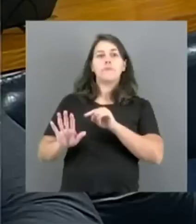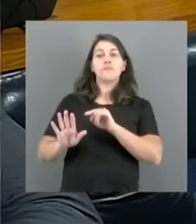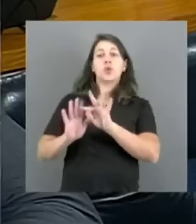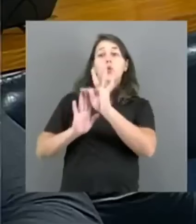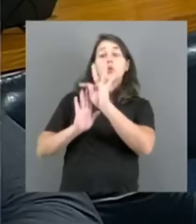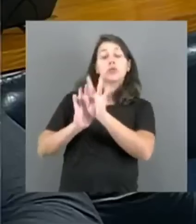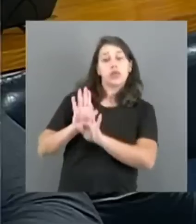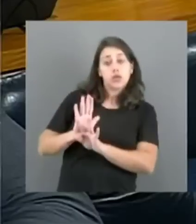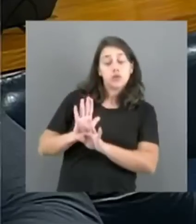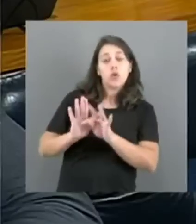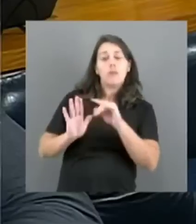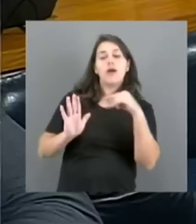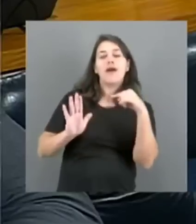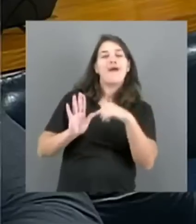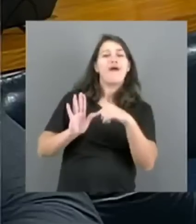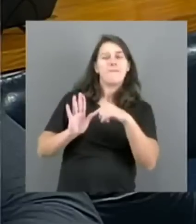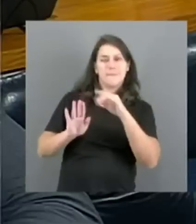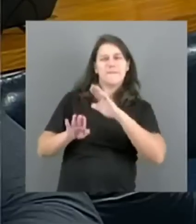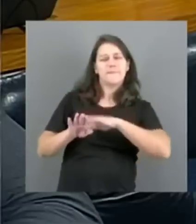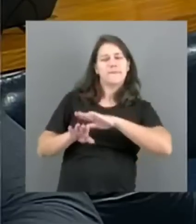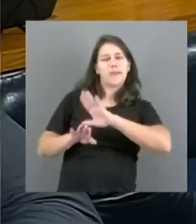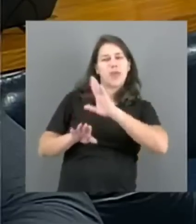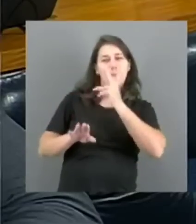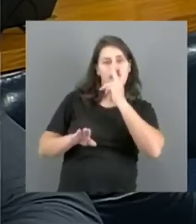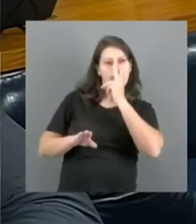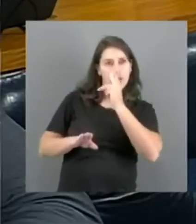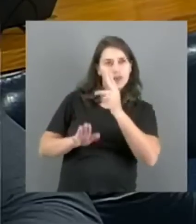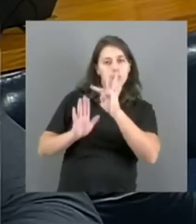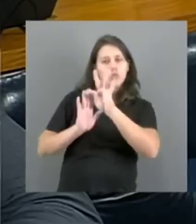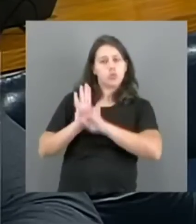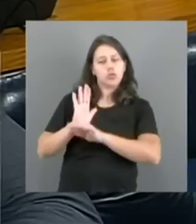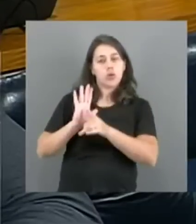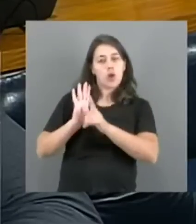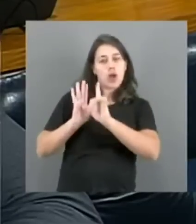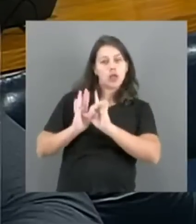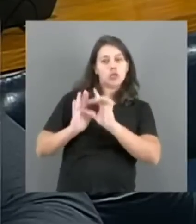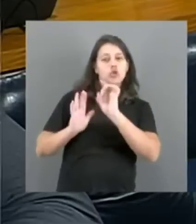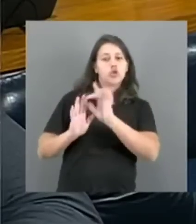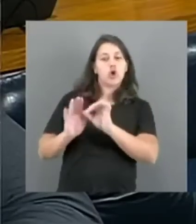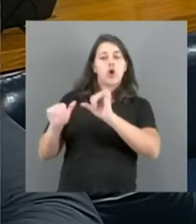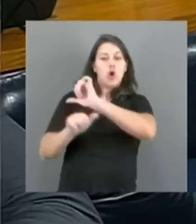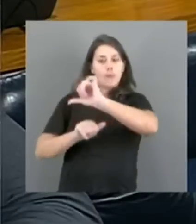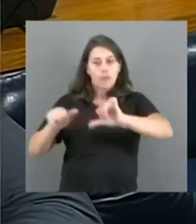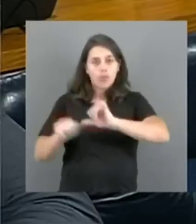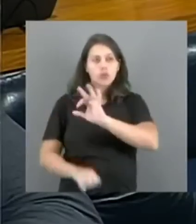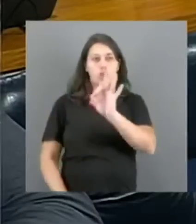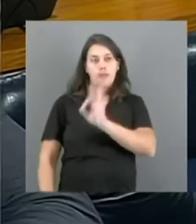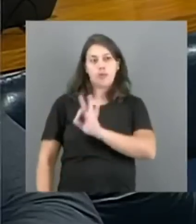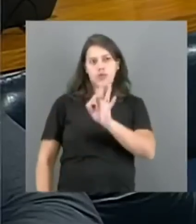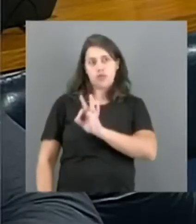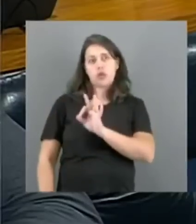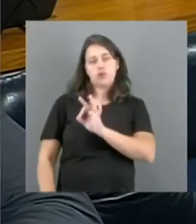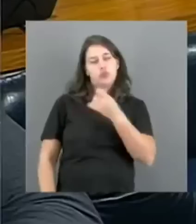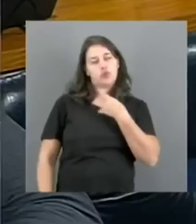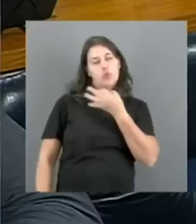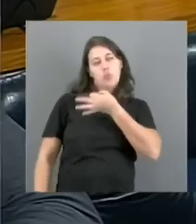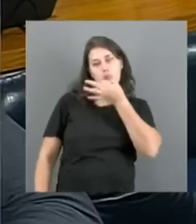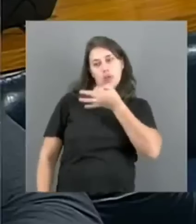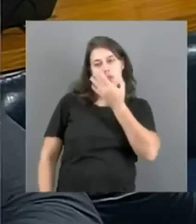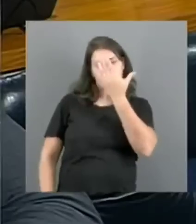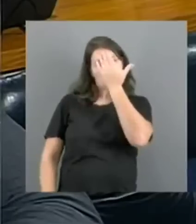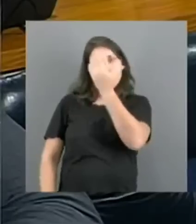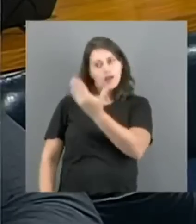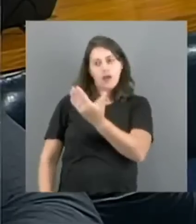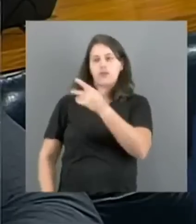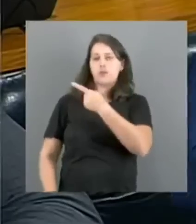texto, para ficar mais parecido com o texto anterior, só mudando os percentuais. Ficaria essa sugestão. Muito obrigado, relator. Muito